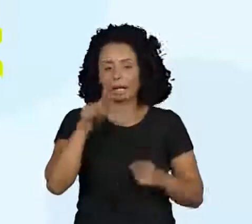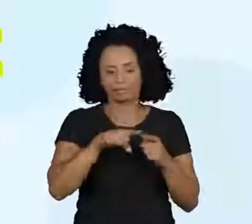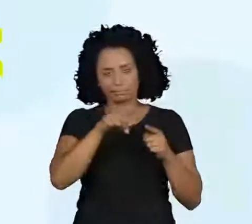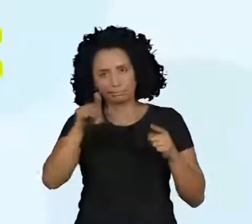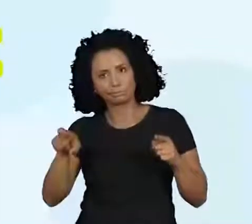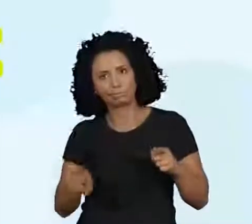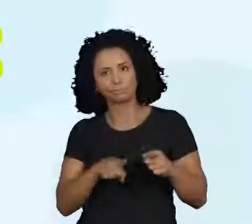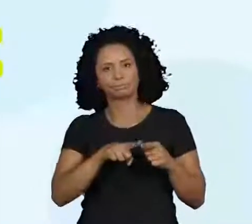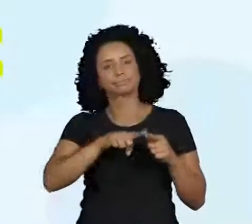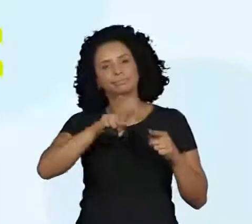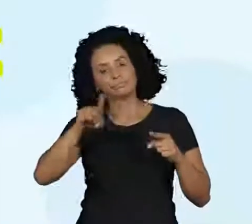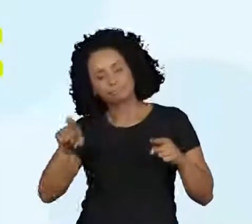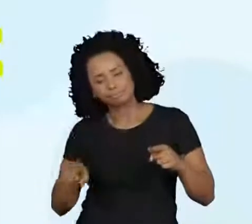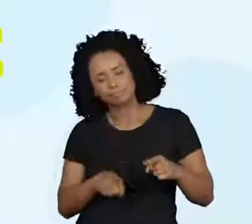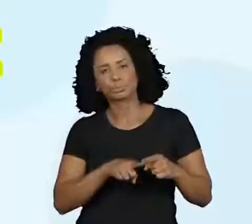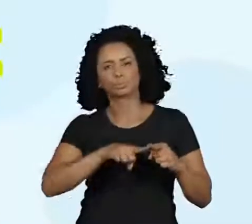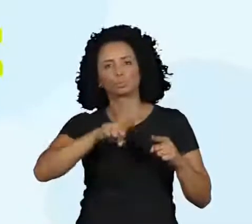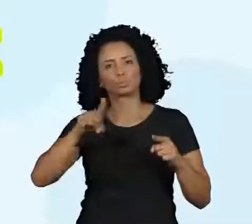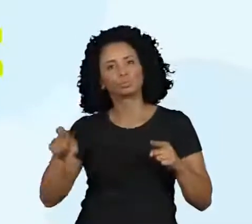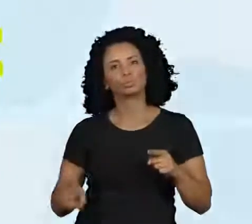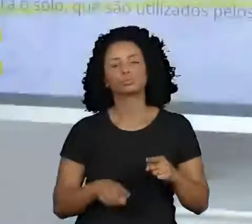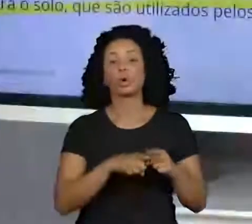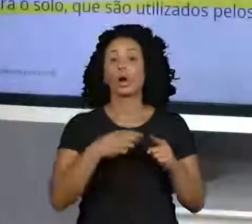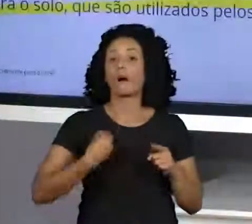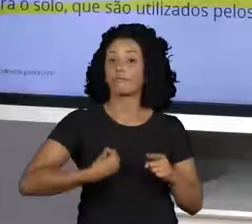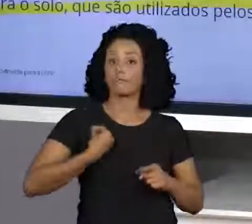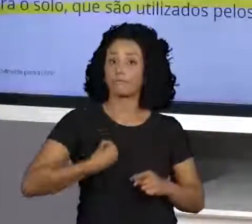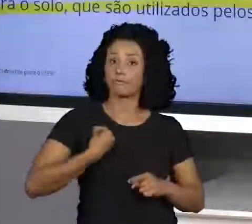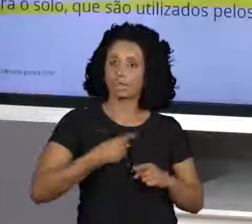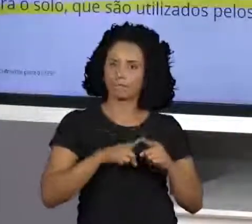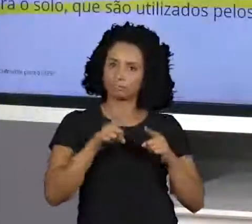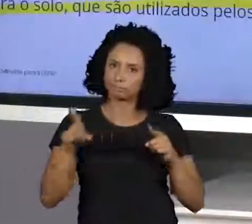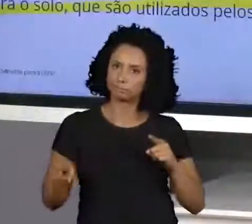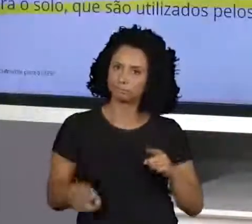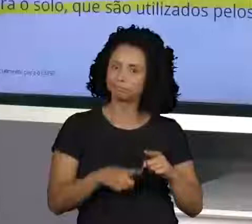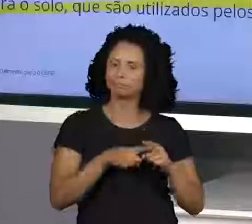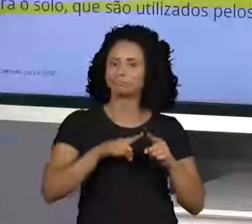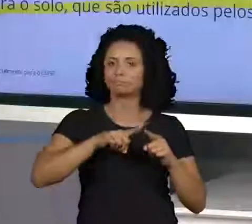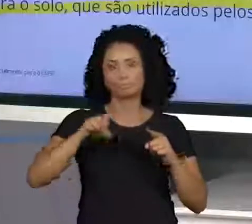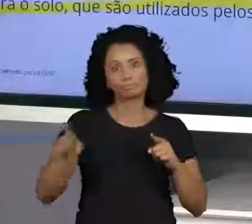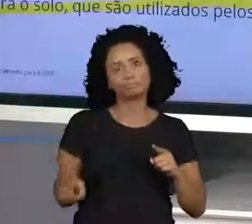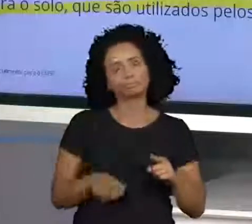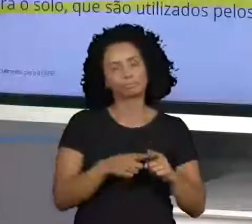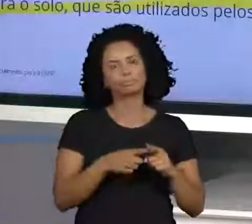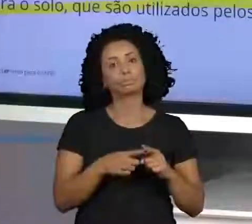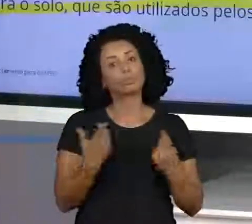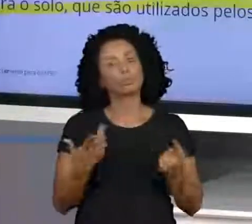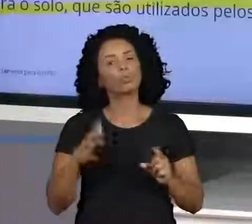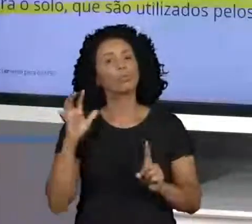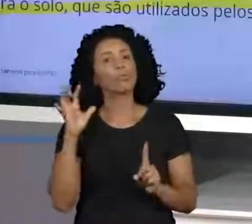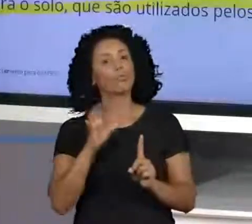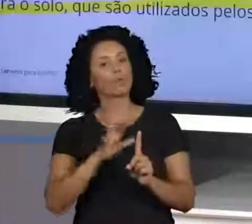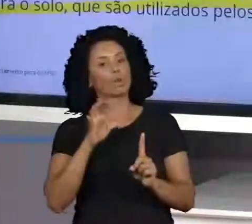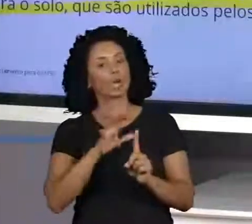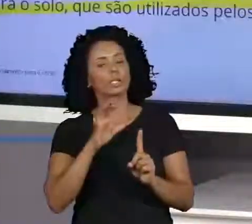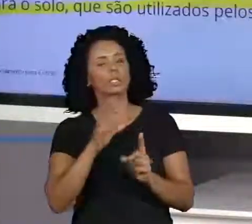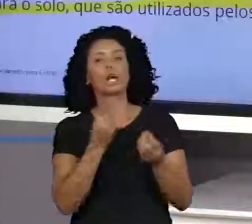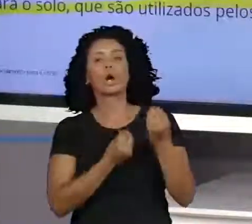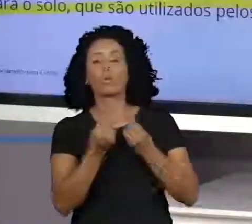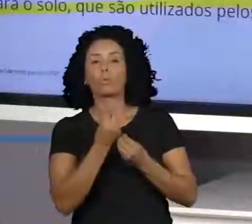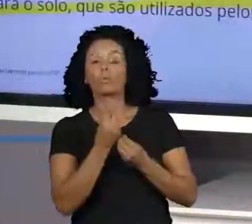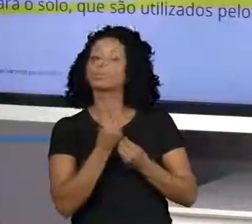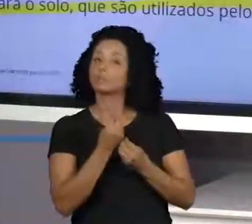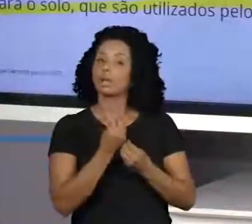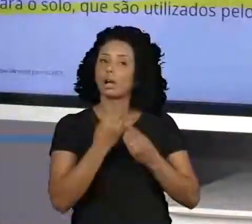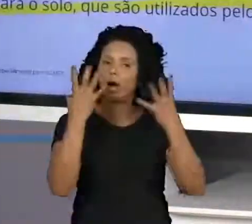sem fim, o ciclo da vida, não é verdade? E isso acontece através da alimentação